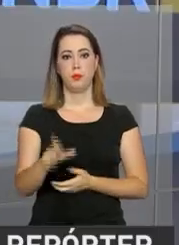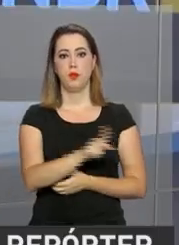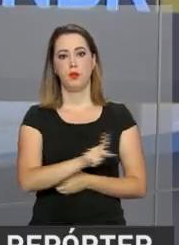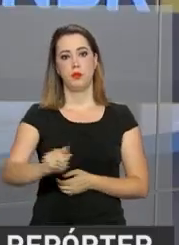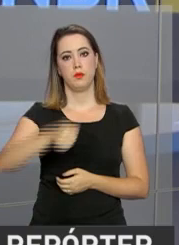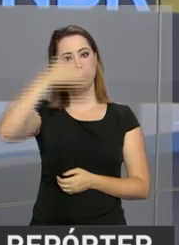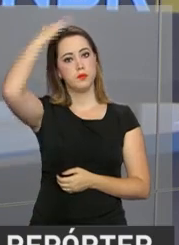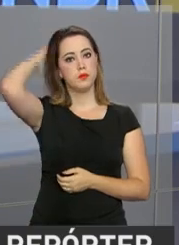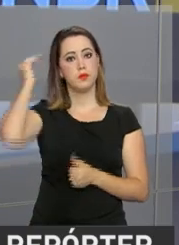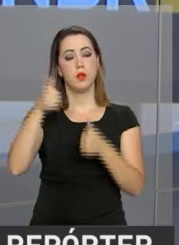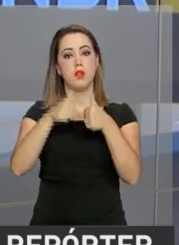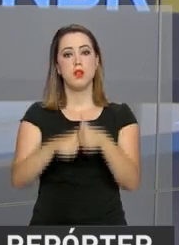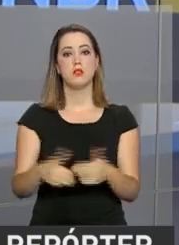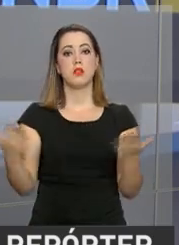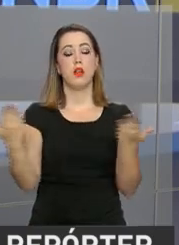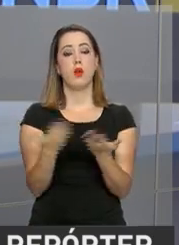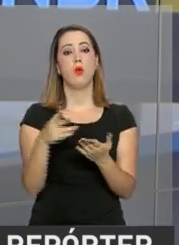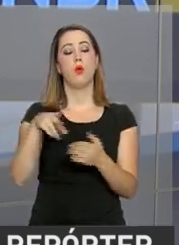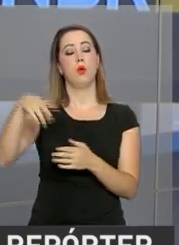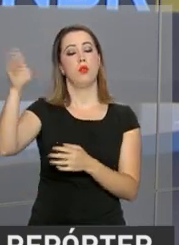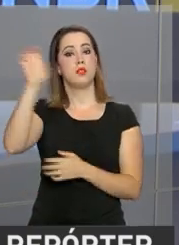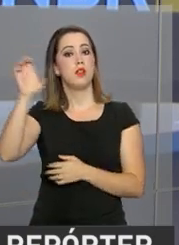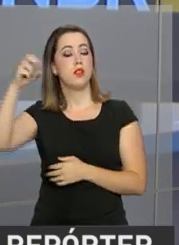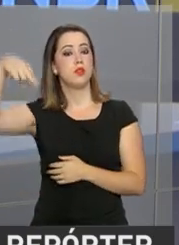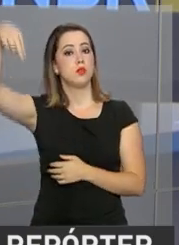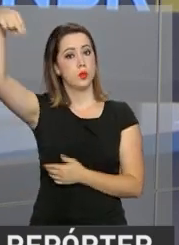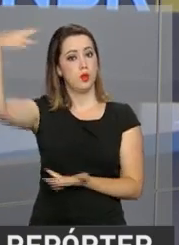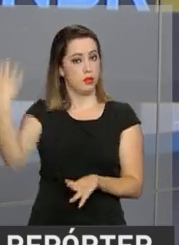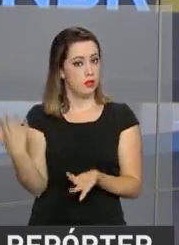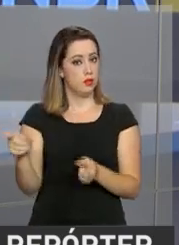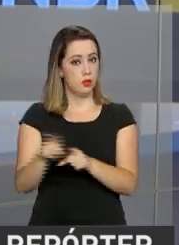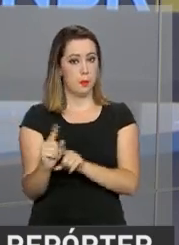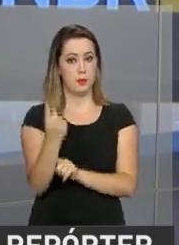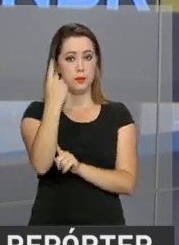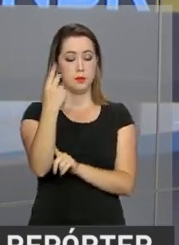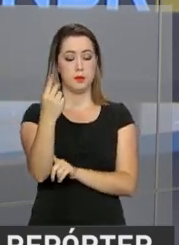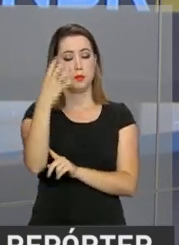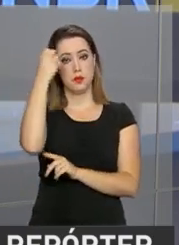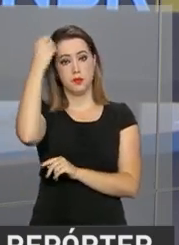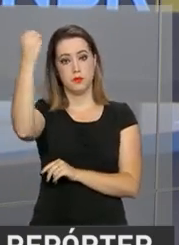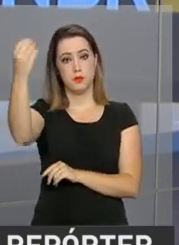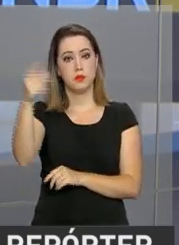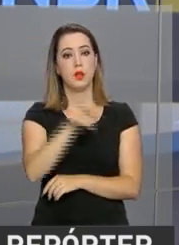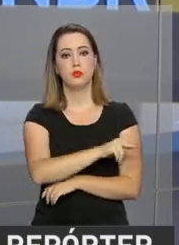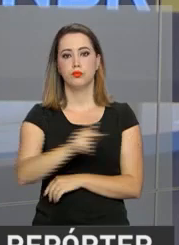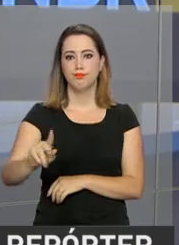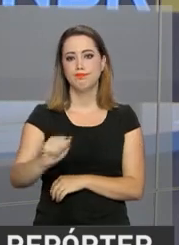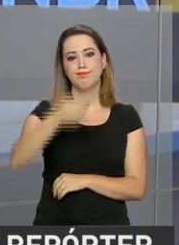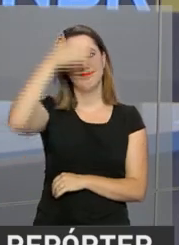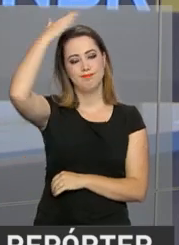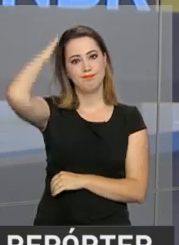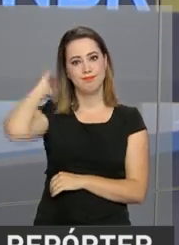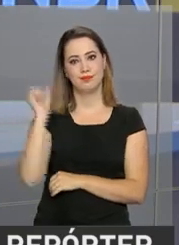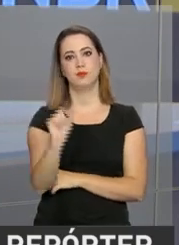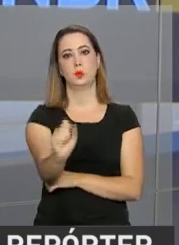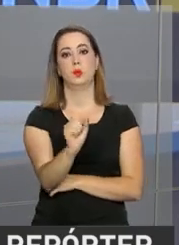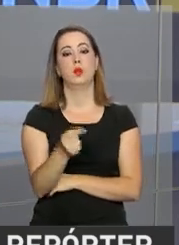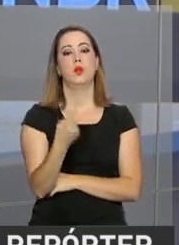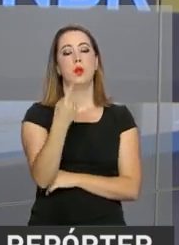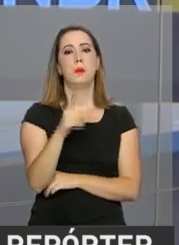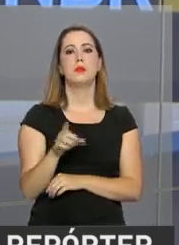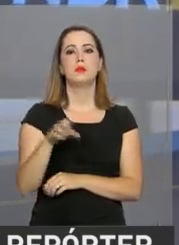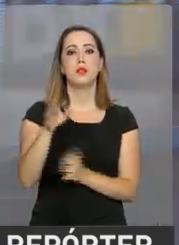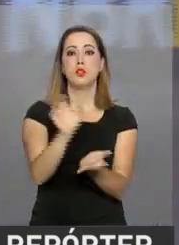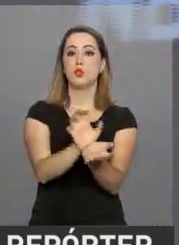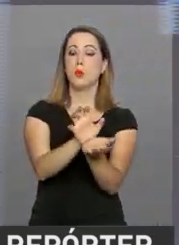presidente Michel Temer está no nordeste do país é a primeira viagem dele a região como presidente temer visita as cidades de Pernambuco e do